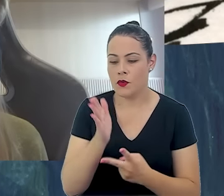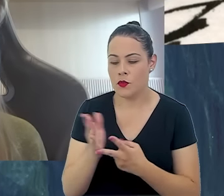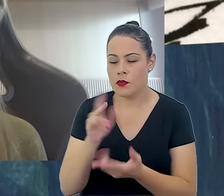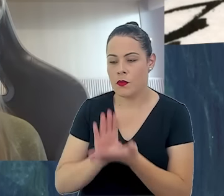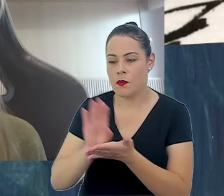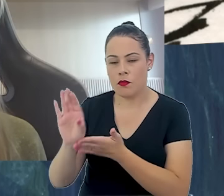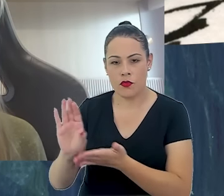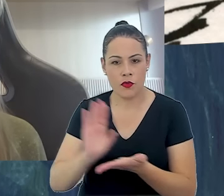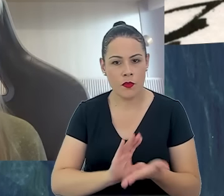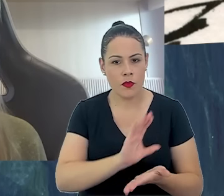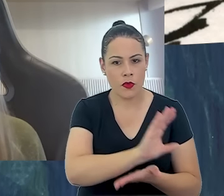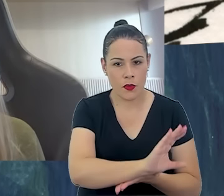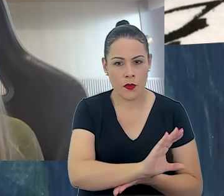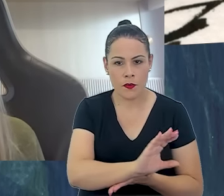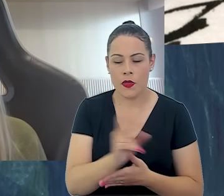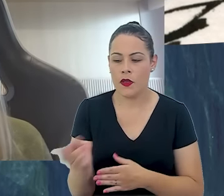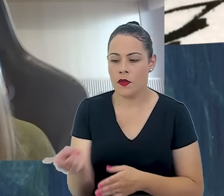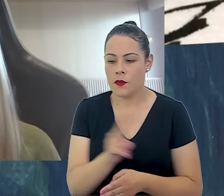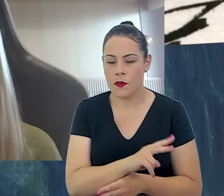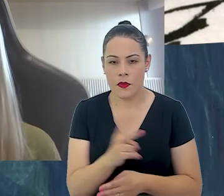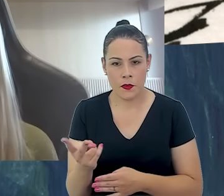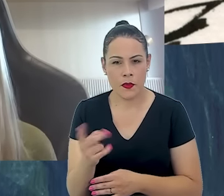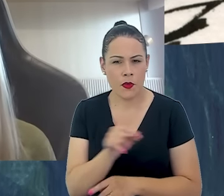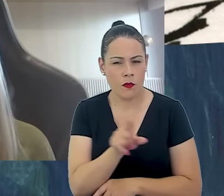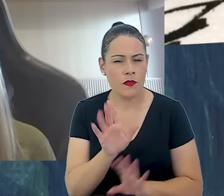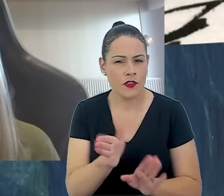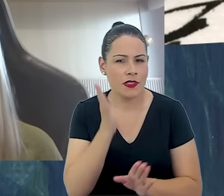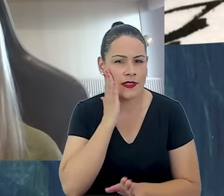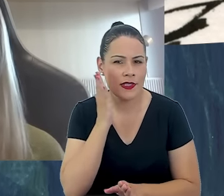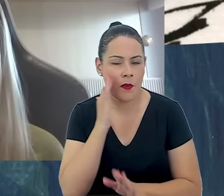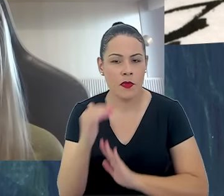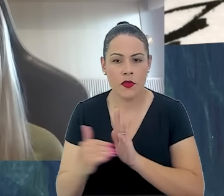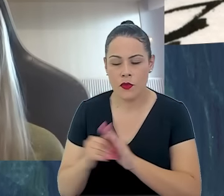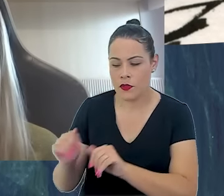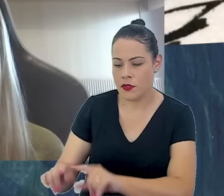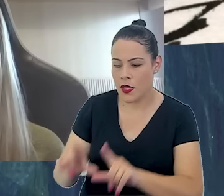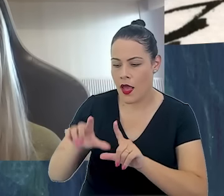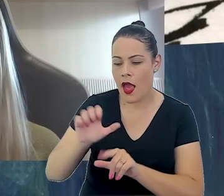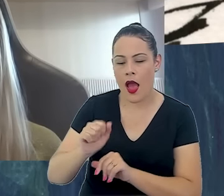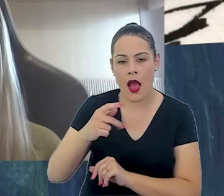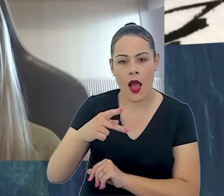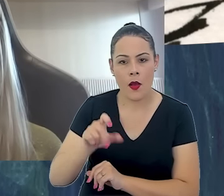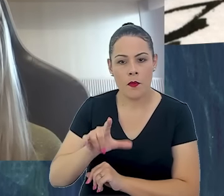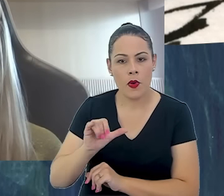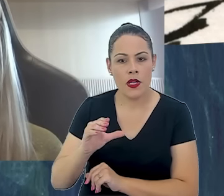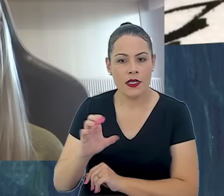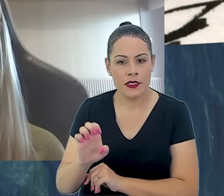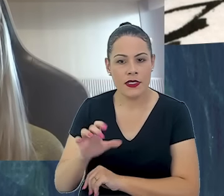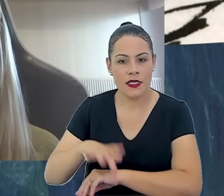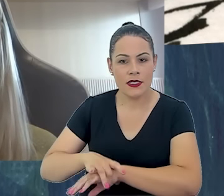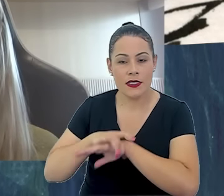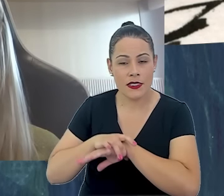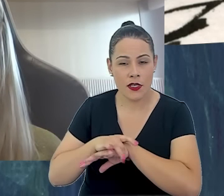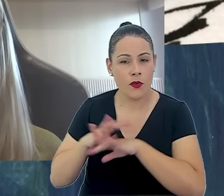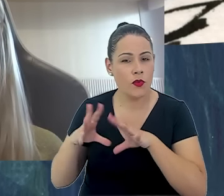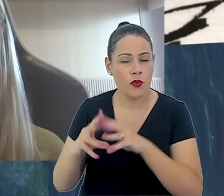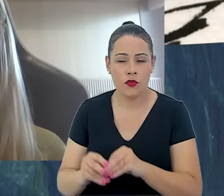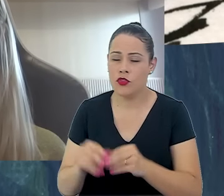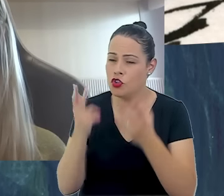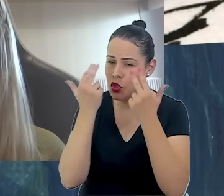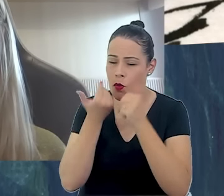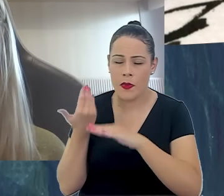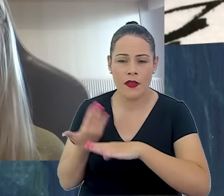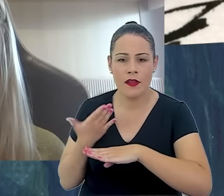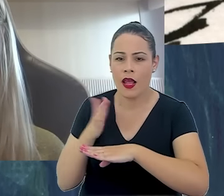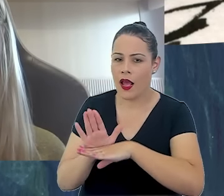nós financiamos, rodoviários no Rio Grande do Sul, e como você sabe, as apólices de seguro para infraestrutura basicamente